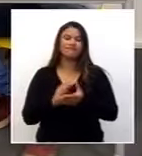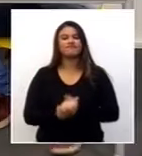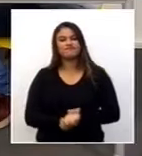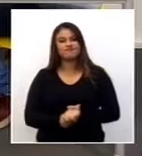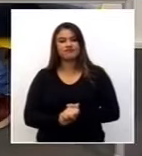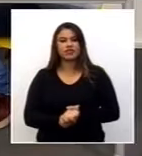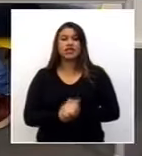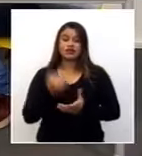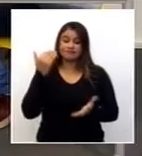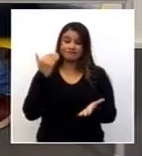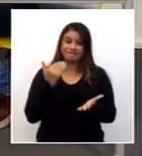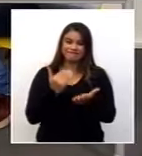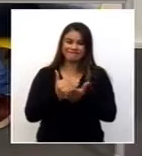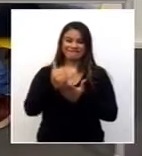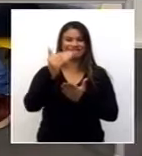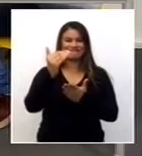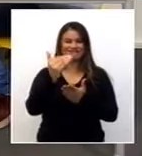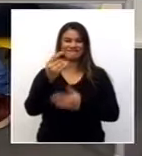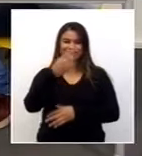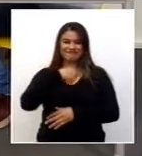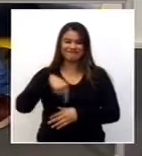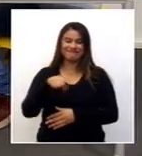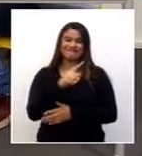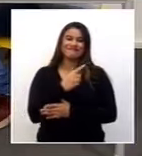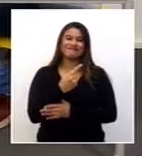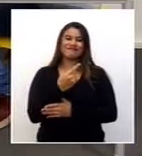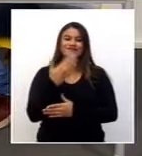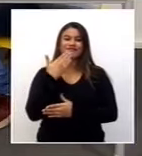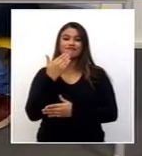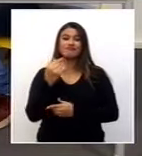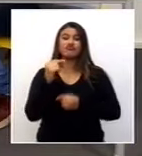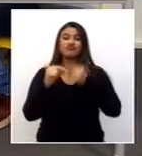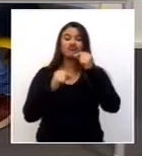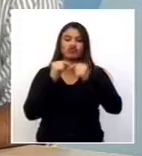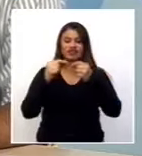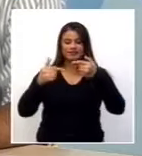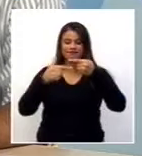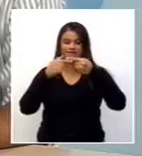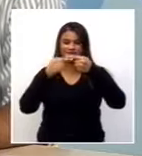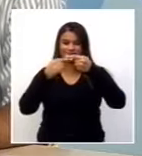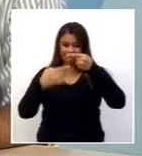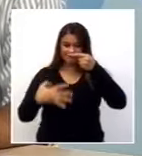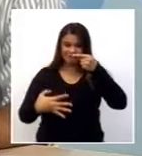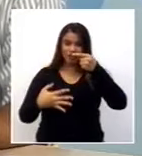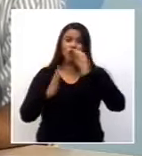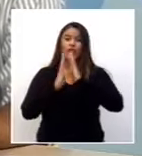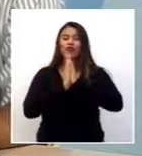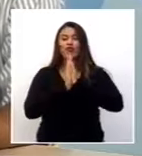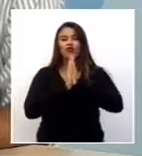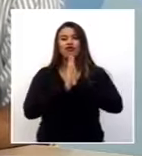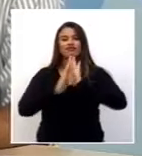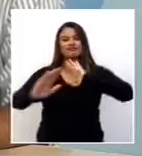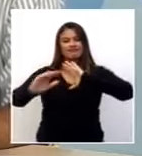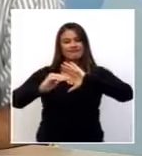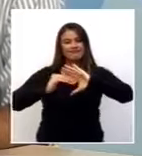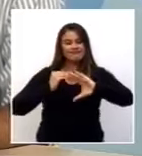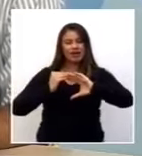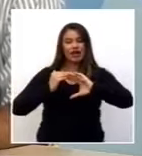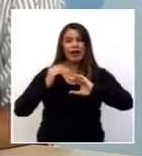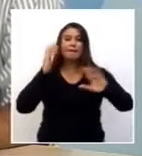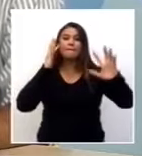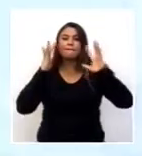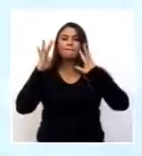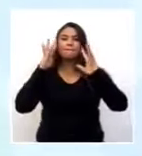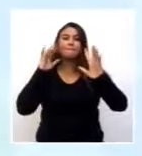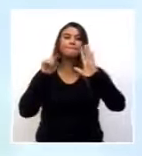para começar, a gente vai pedir a interação de vocês, refletindo a respeito de uma pergunta.